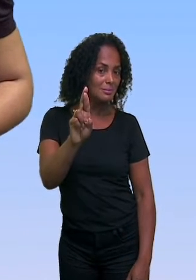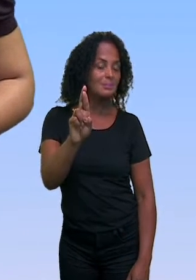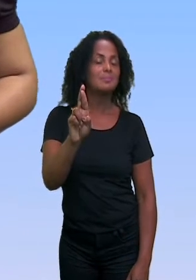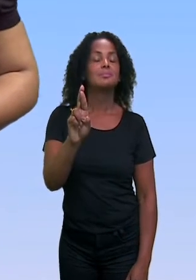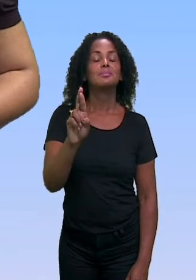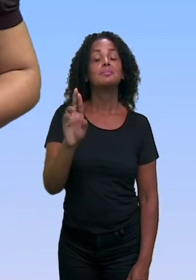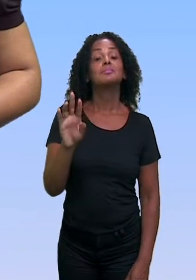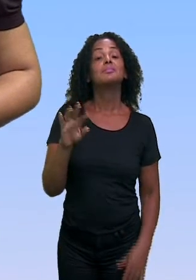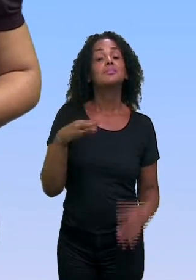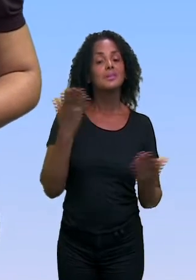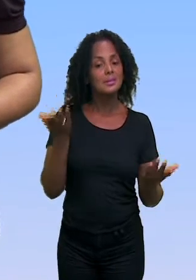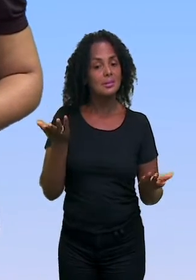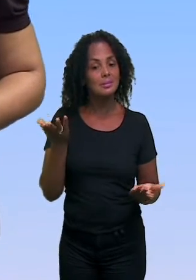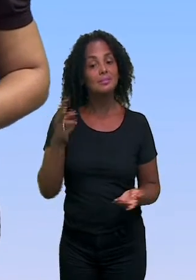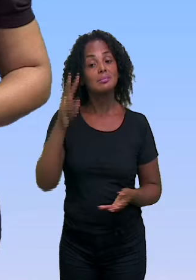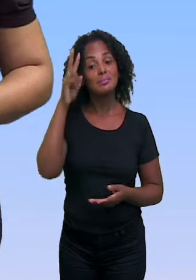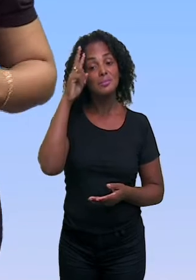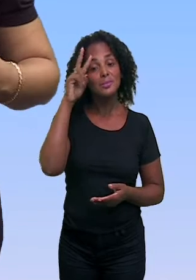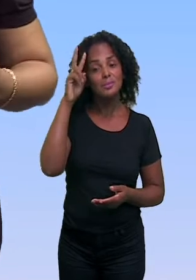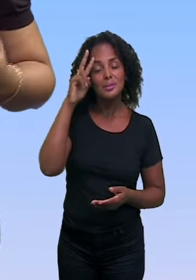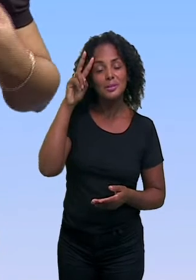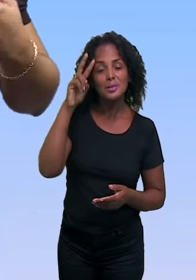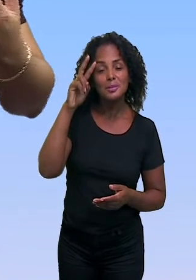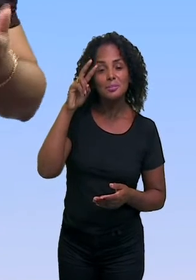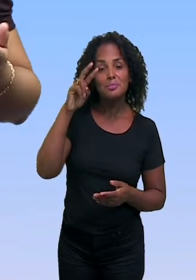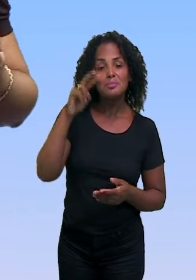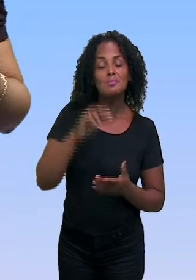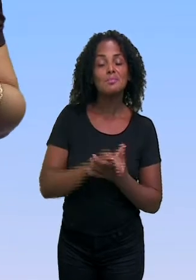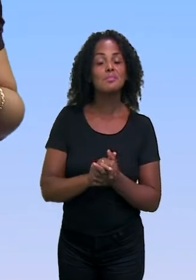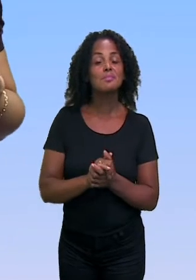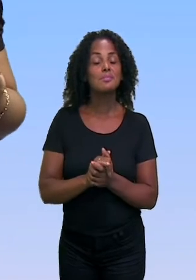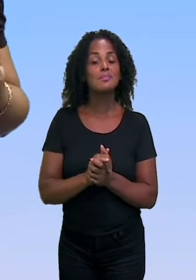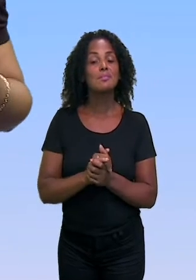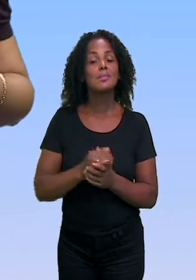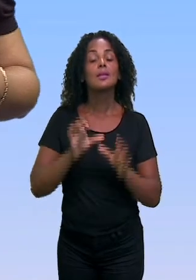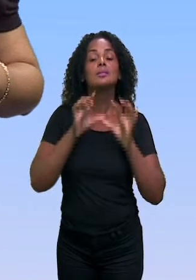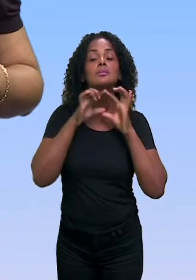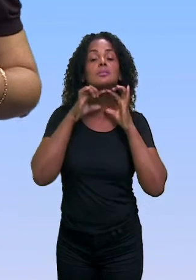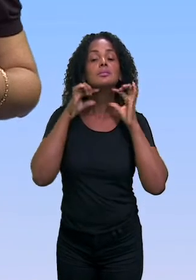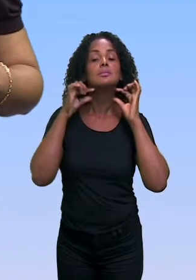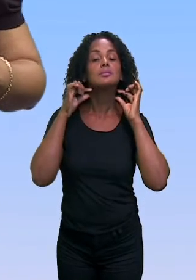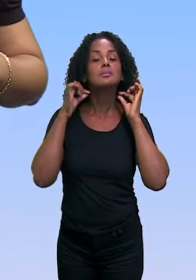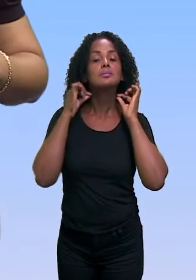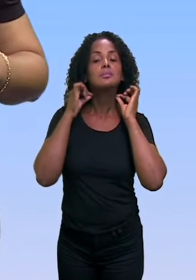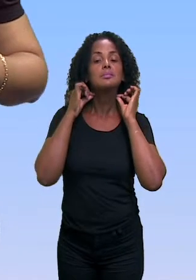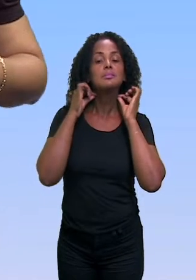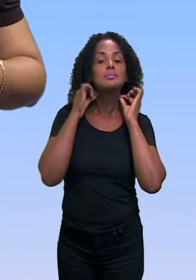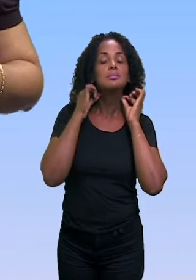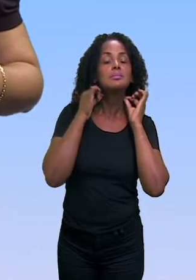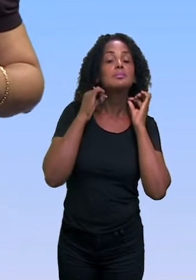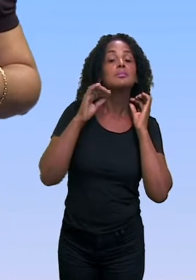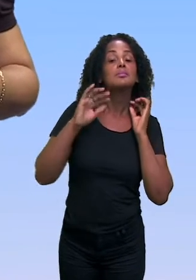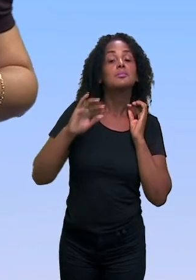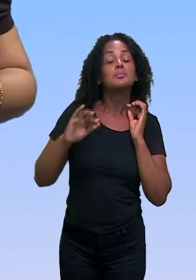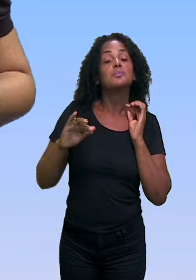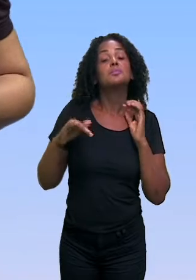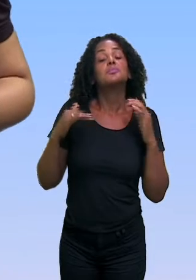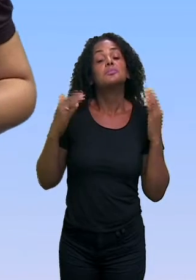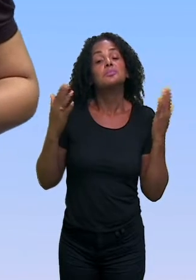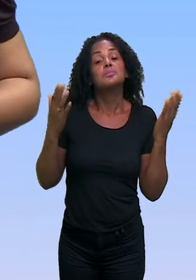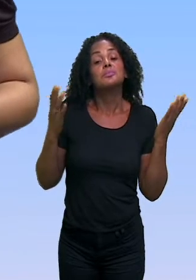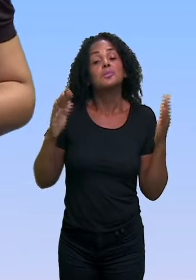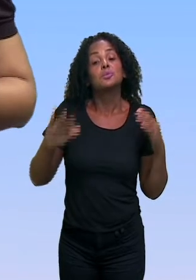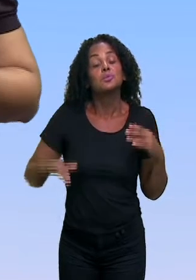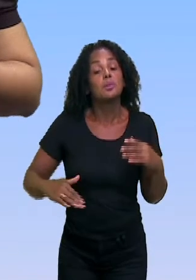Então vou relembrar na frase when I grow up I can Being and